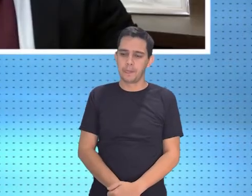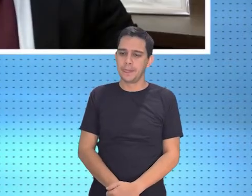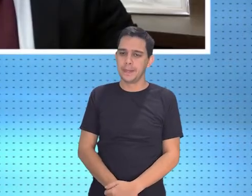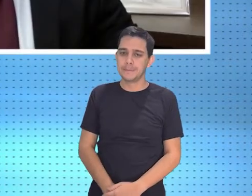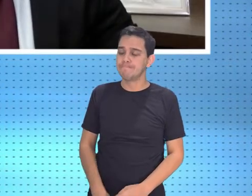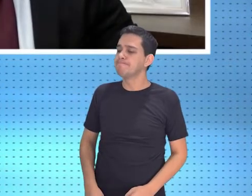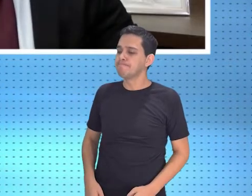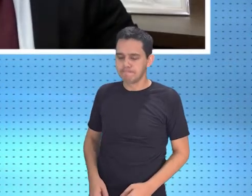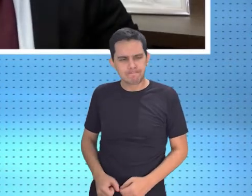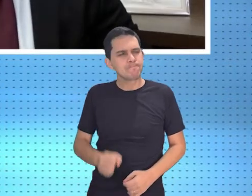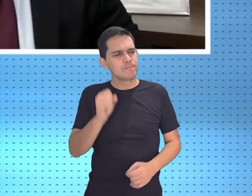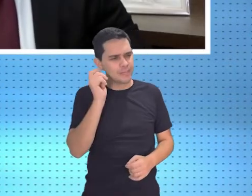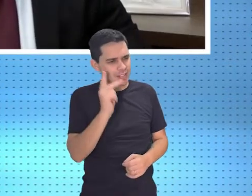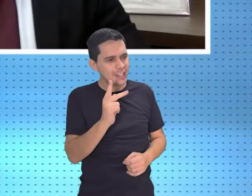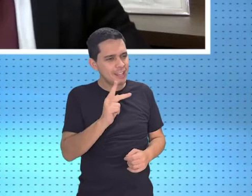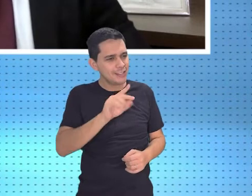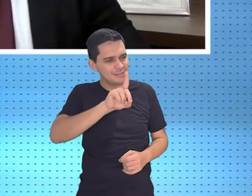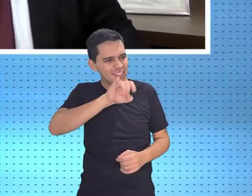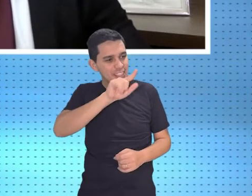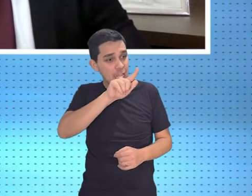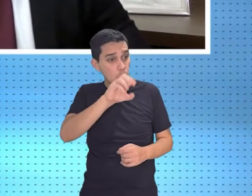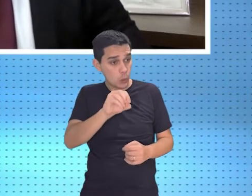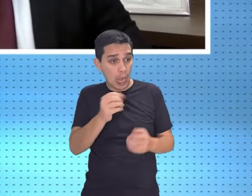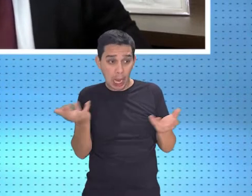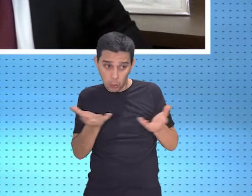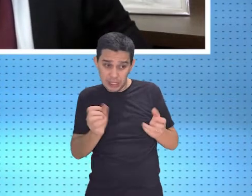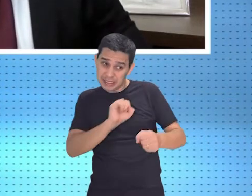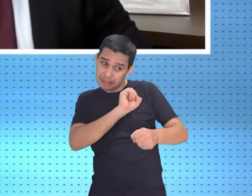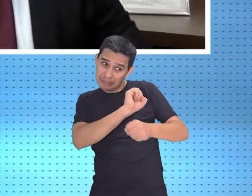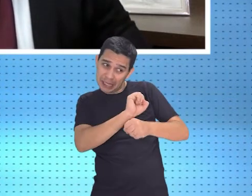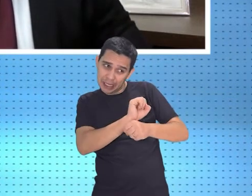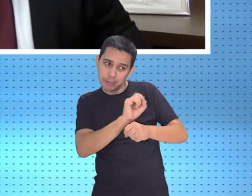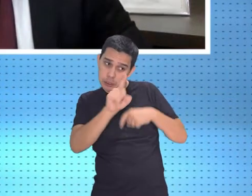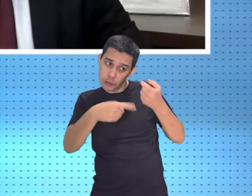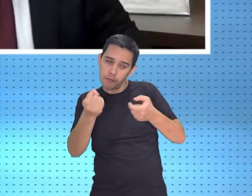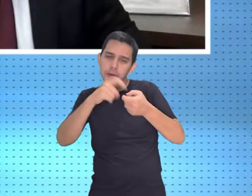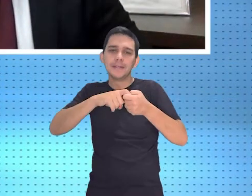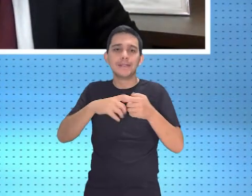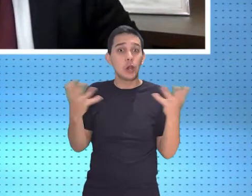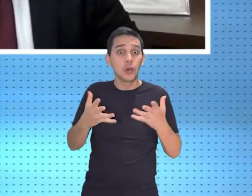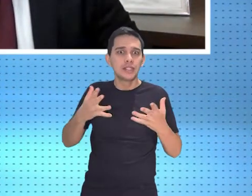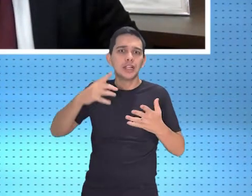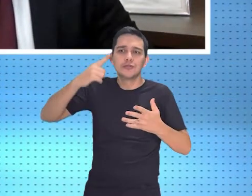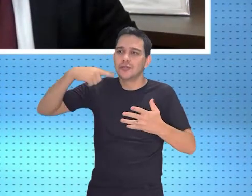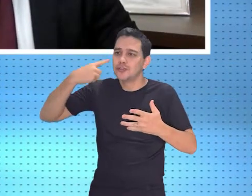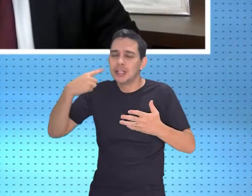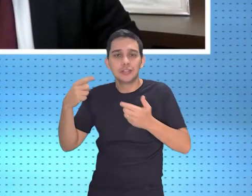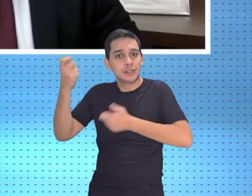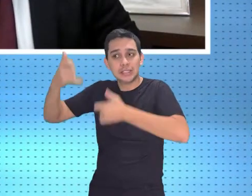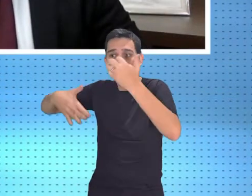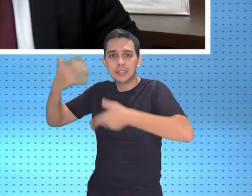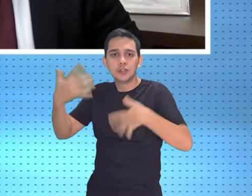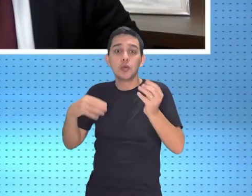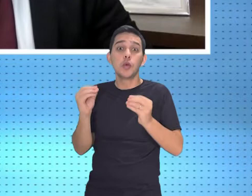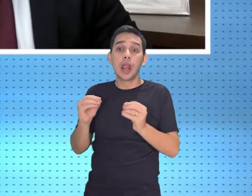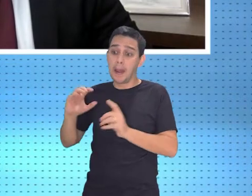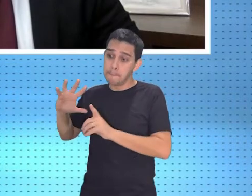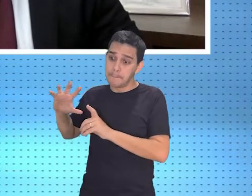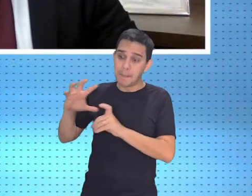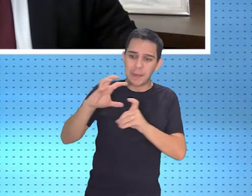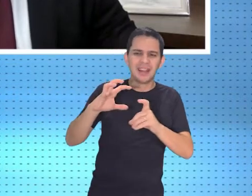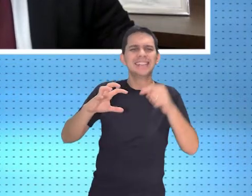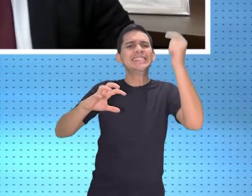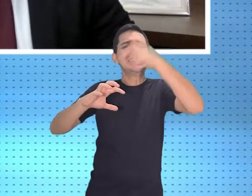Ok, doutor Diego, nós vamos agora para um rápido intervalo. Hoje estamos conversando com o advogado Diego Vilela sobre o dano